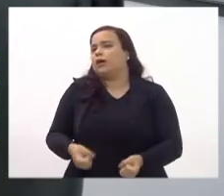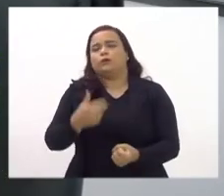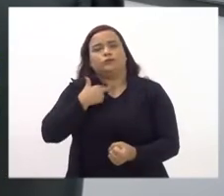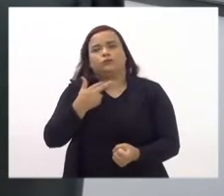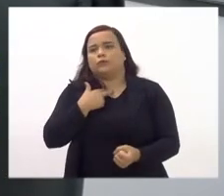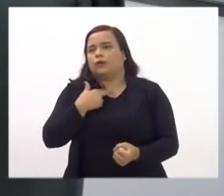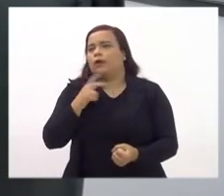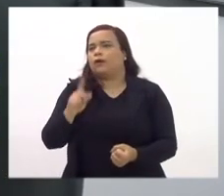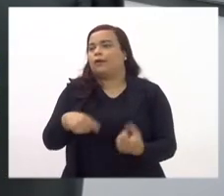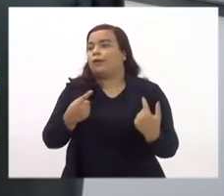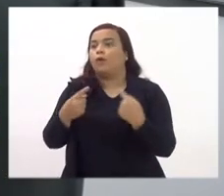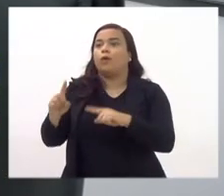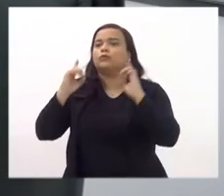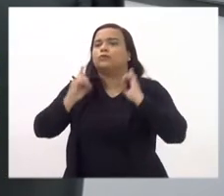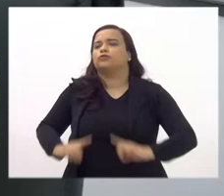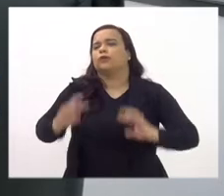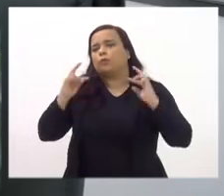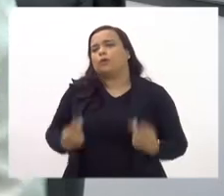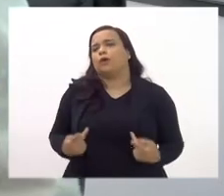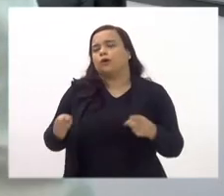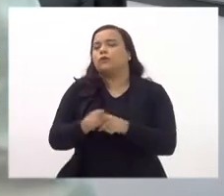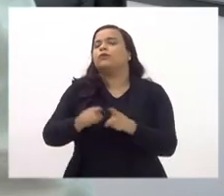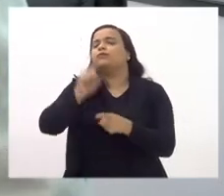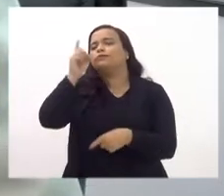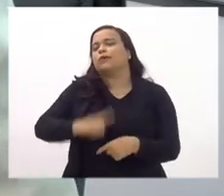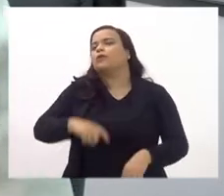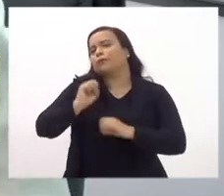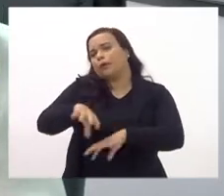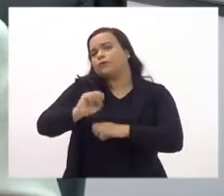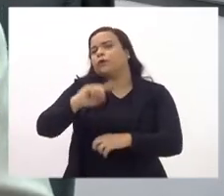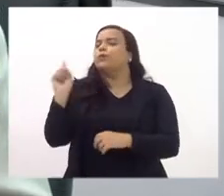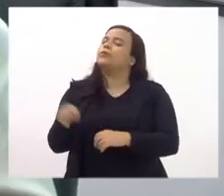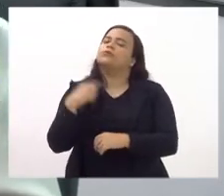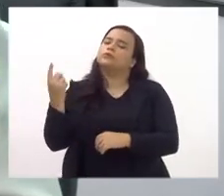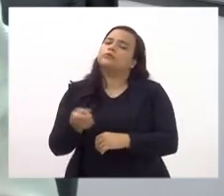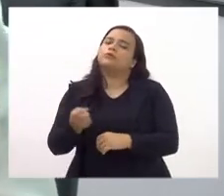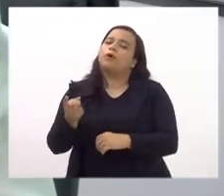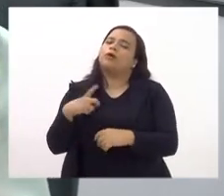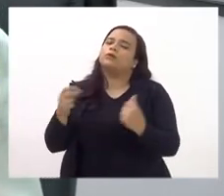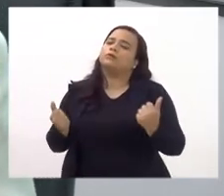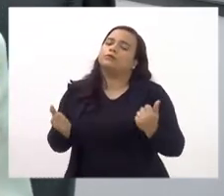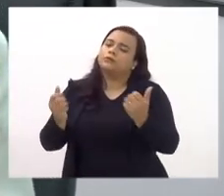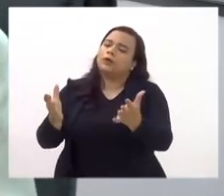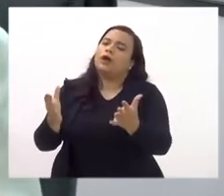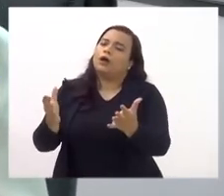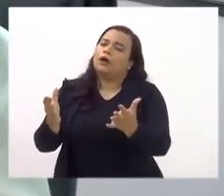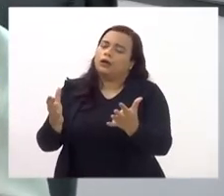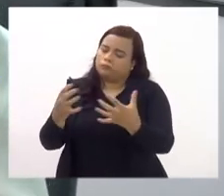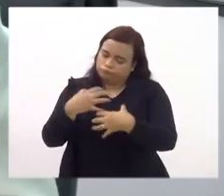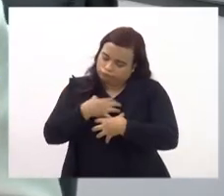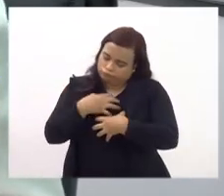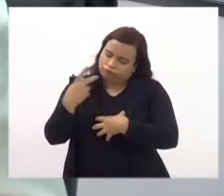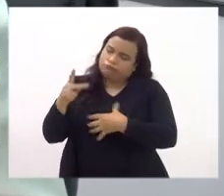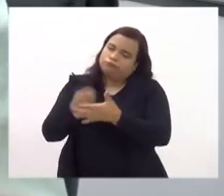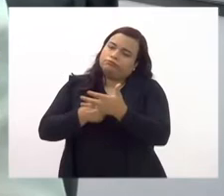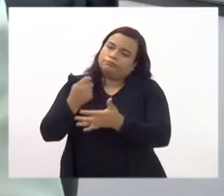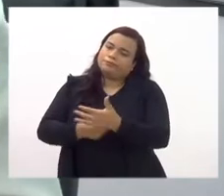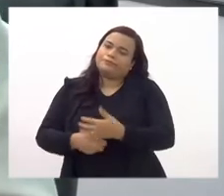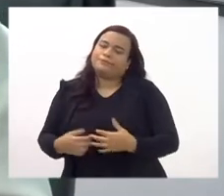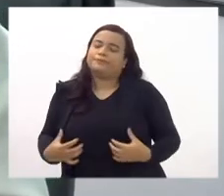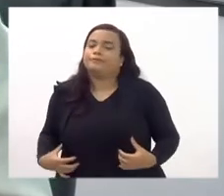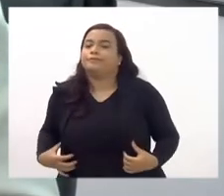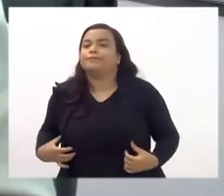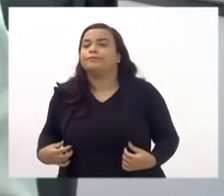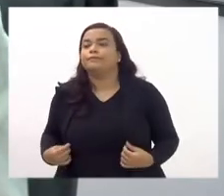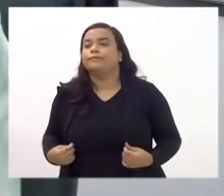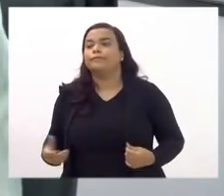dignidade humana, fere o direito à educação, e a gente, então, é solidário com essa luta de vocês. Eu quero chamar para fazer uso da